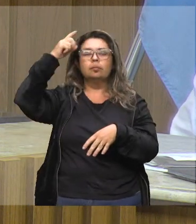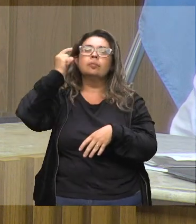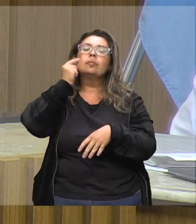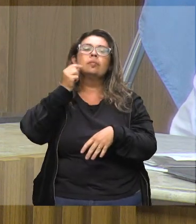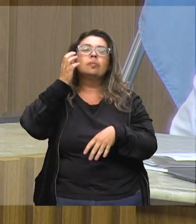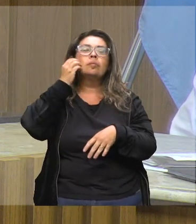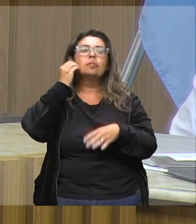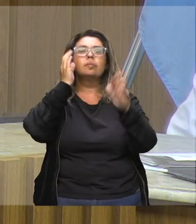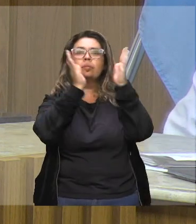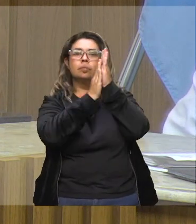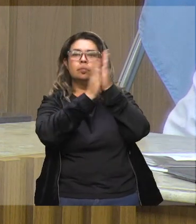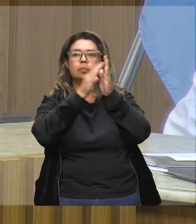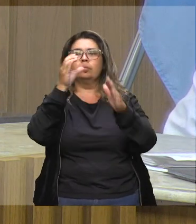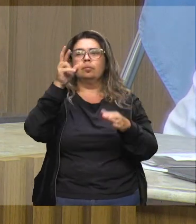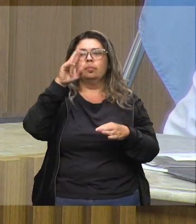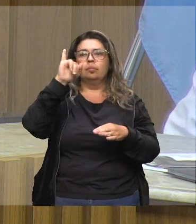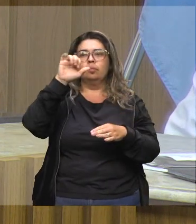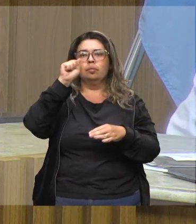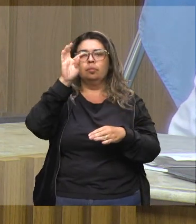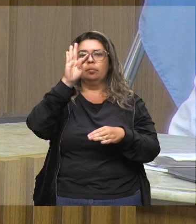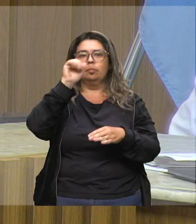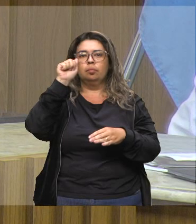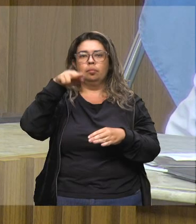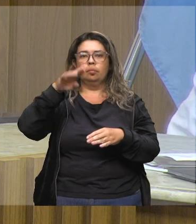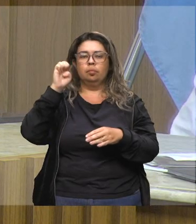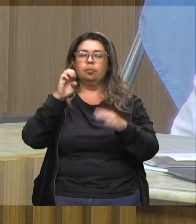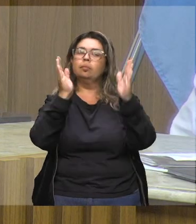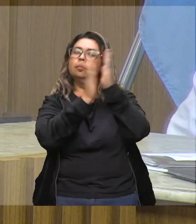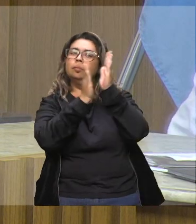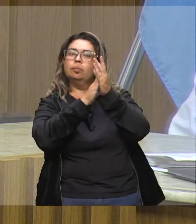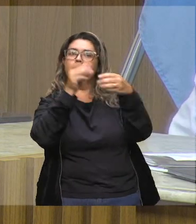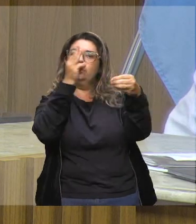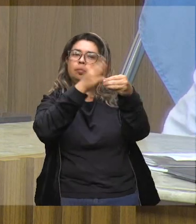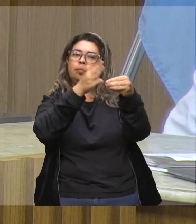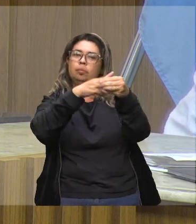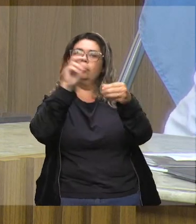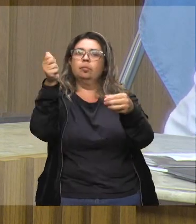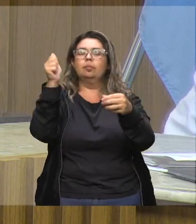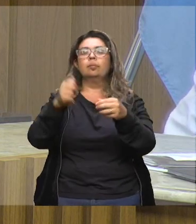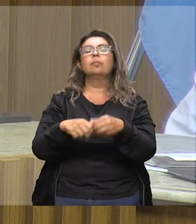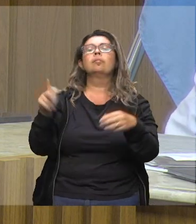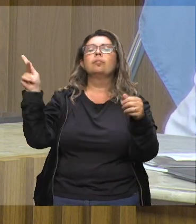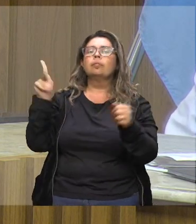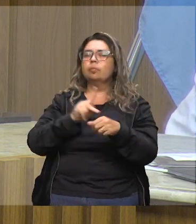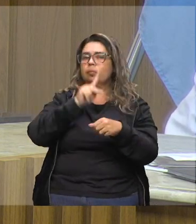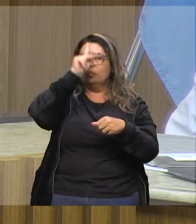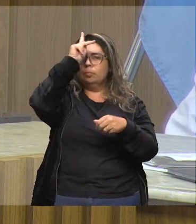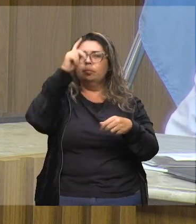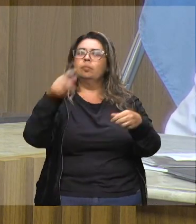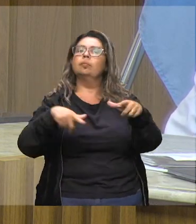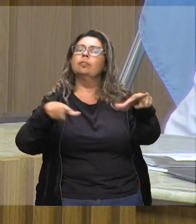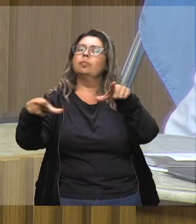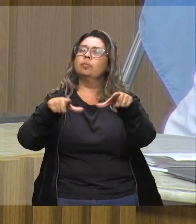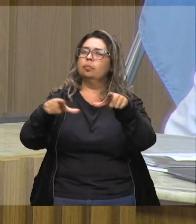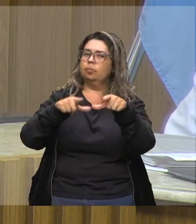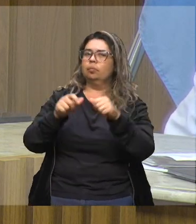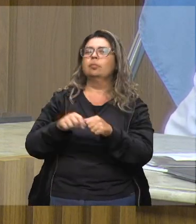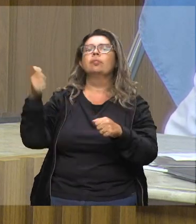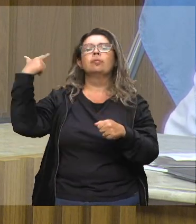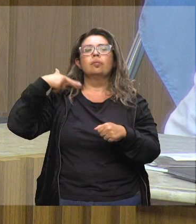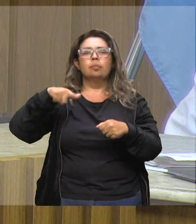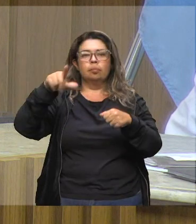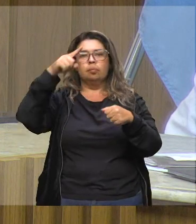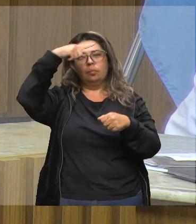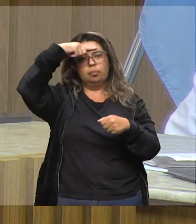secretária Cristiane Silvério, pela atuação, parabéns ao município de Assis, que com essa força, com esse trabalho maravilhoso, está mantendo o hospital